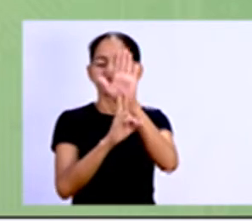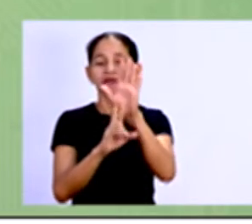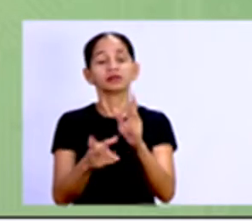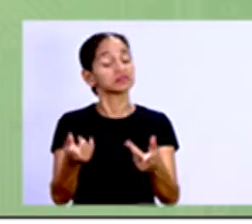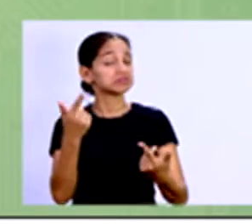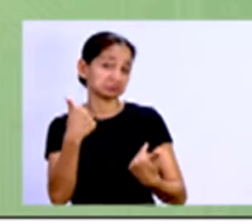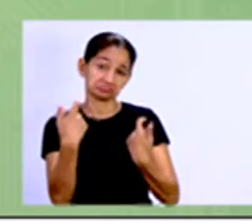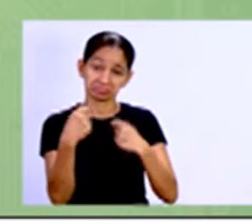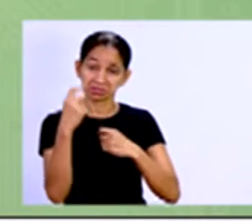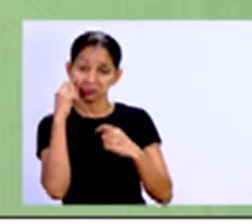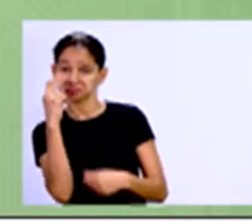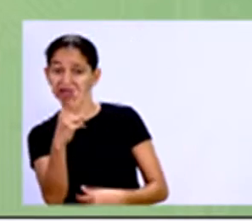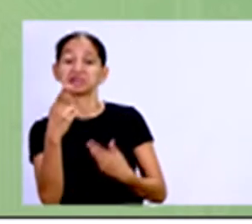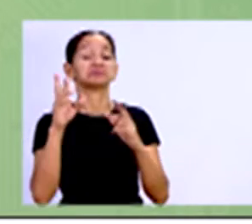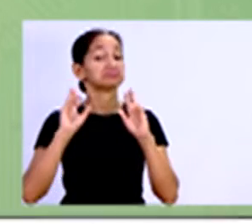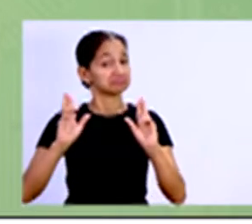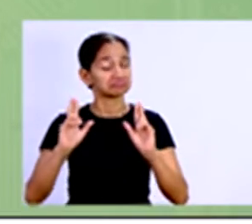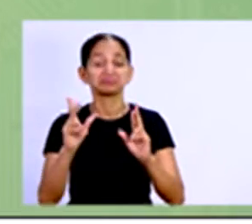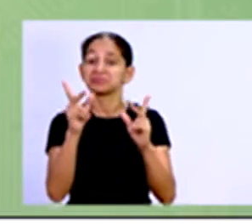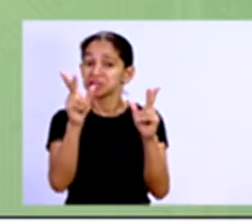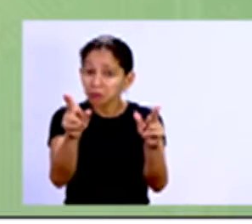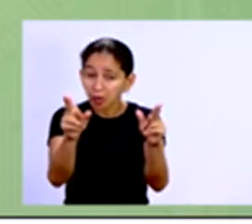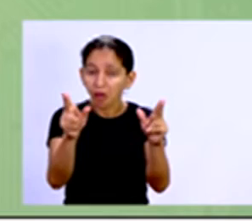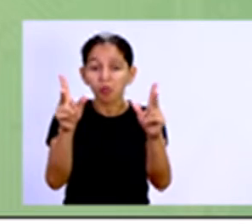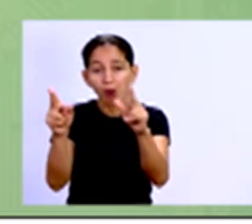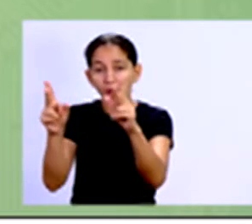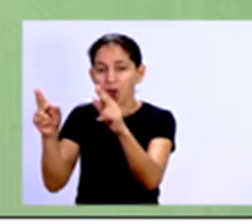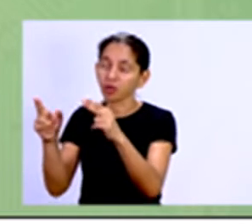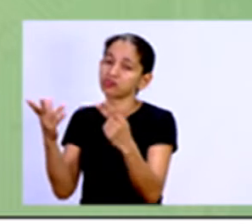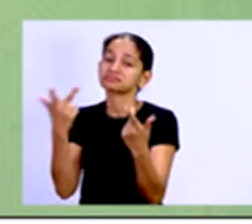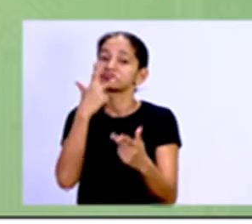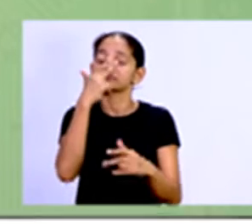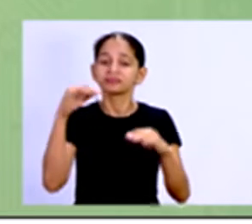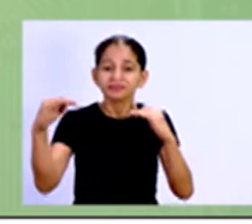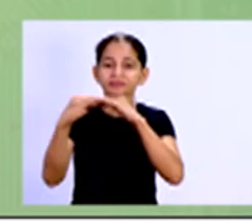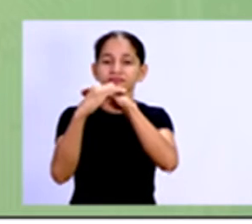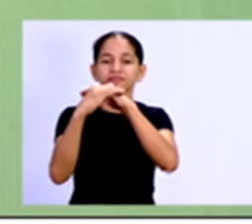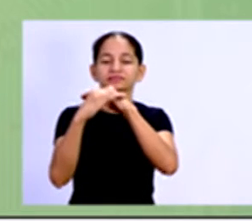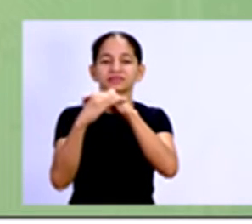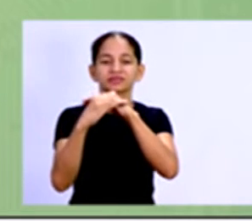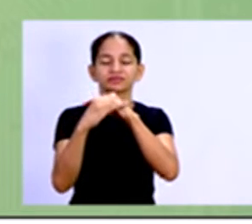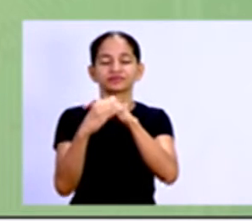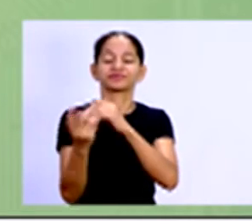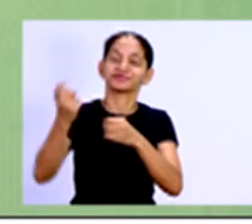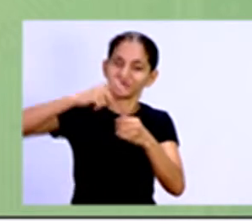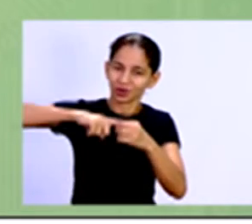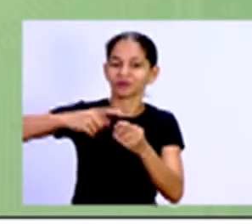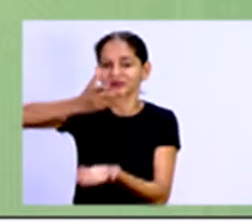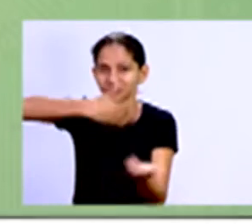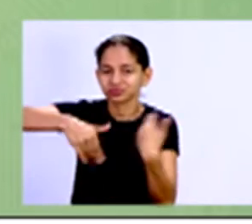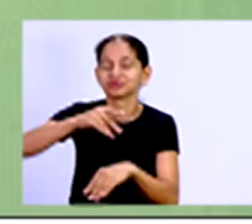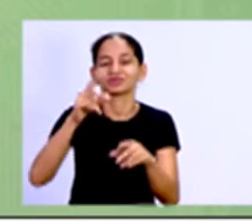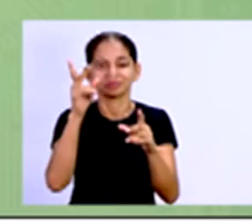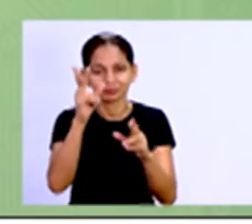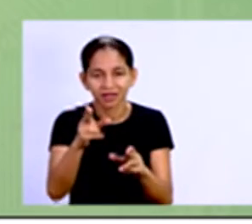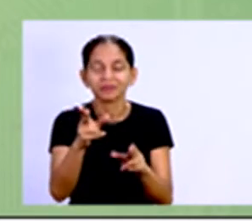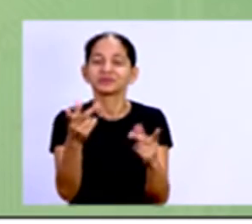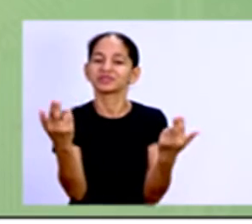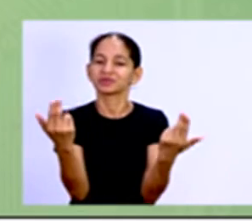esperado e exigido pela sociedade. Então, de novo, a gente volta à mesma ideia da socialização. Vejam, a gente